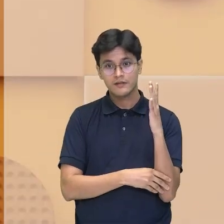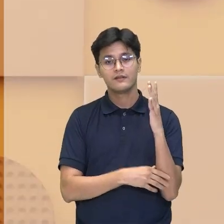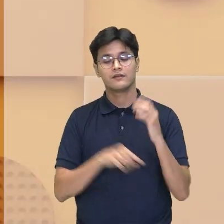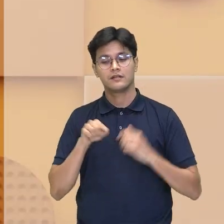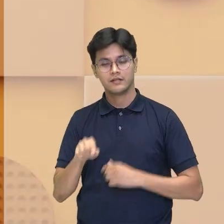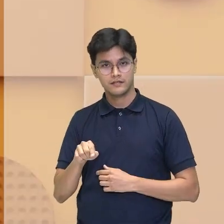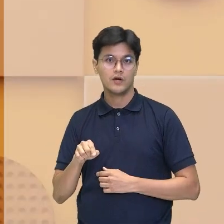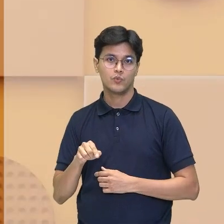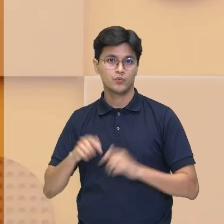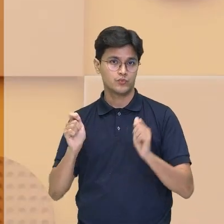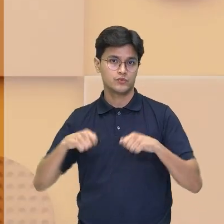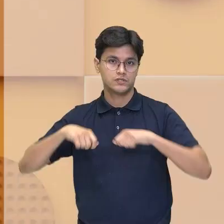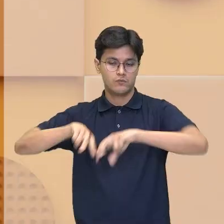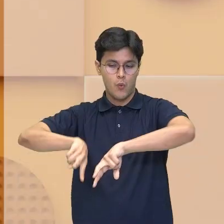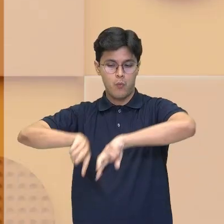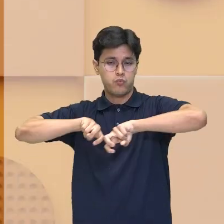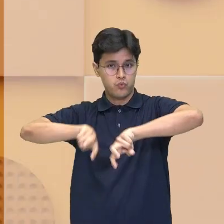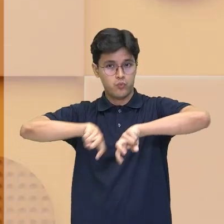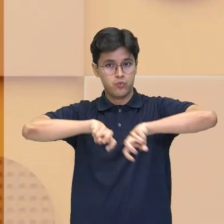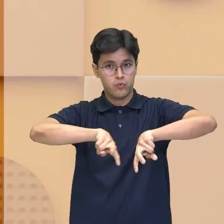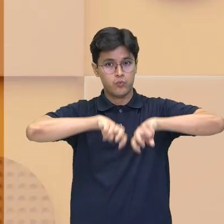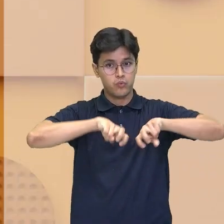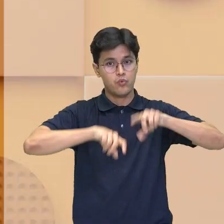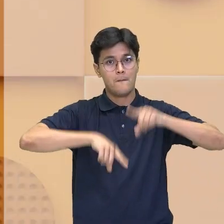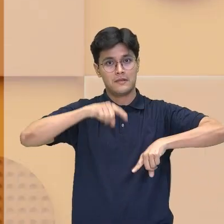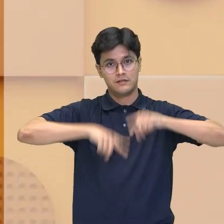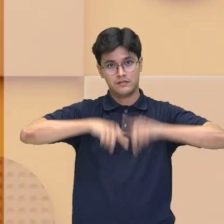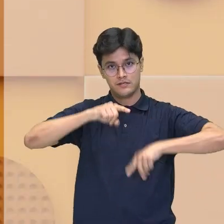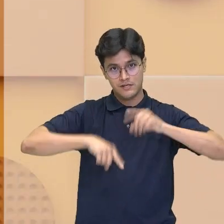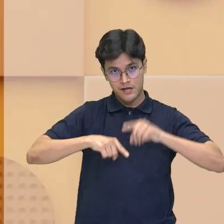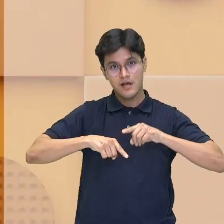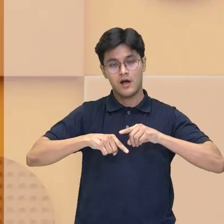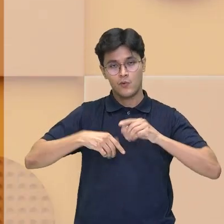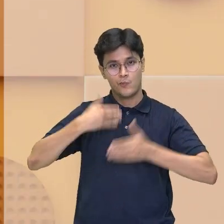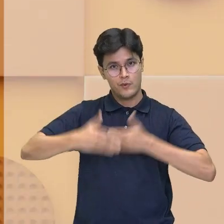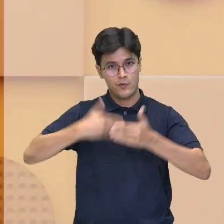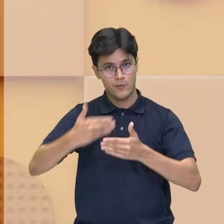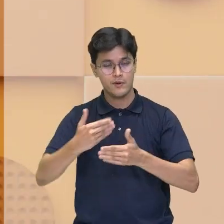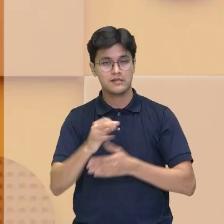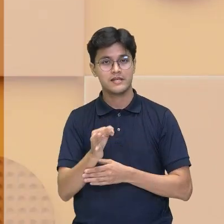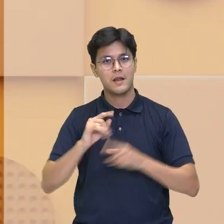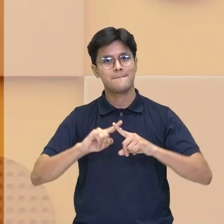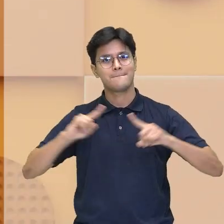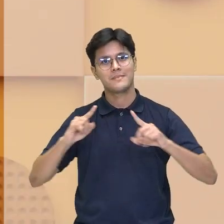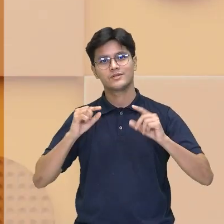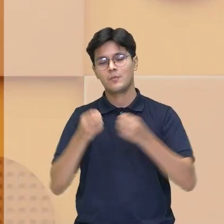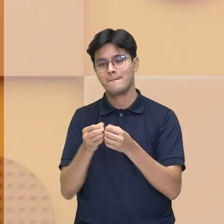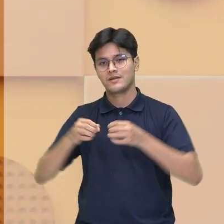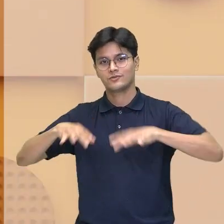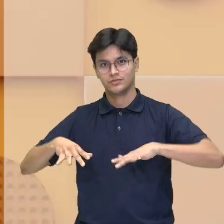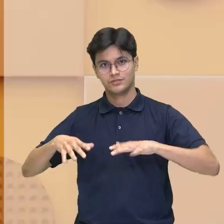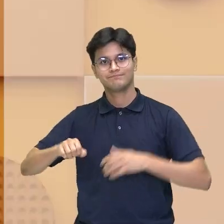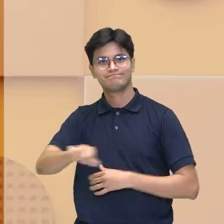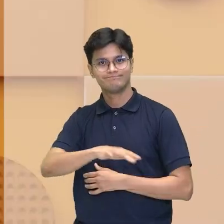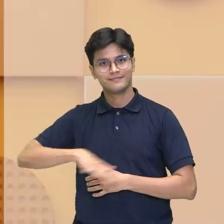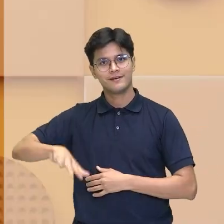estar comprometendo ali aquela biodiversidade, aqueles ecossistemas que estão inseridos ali nessa área. Aí